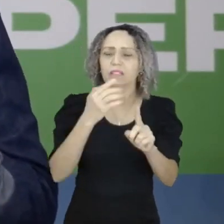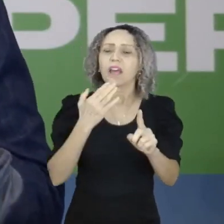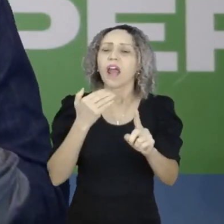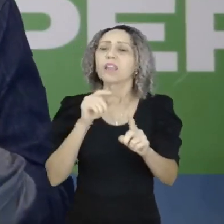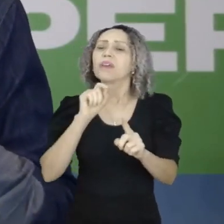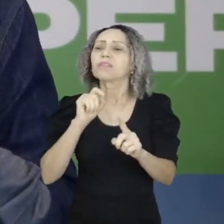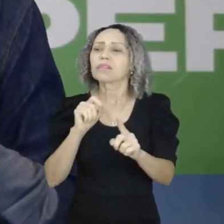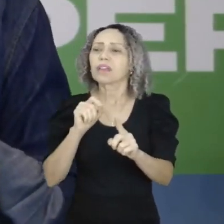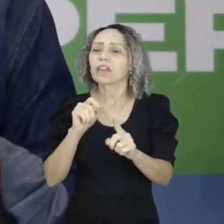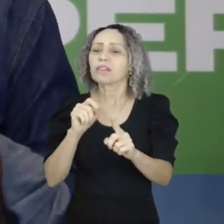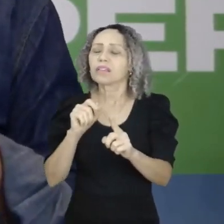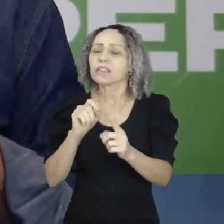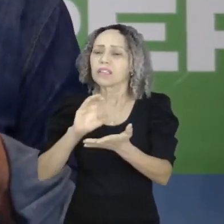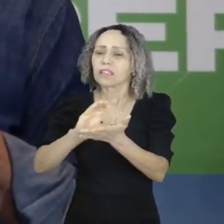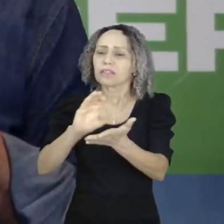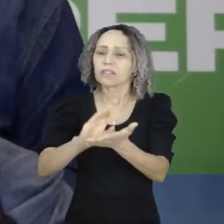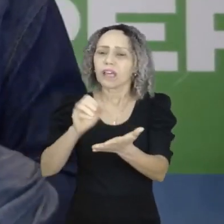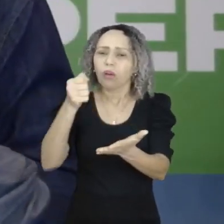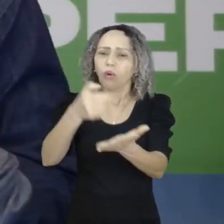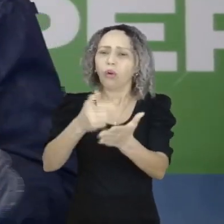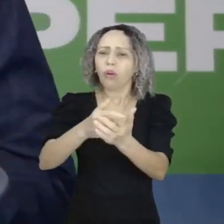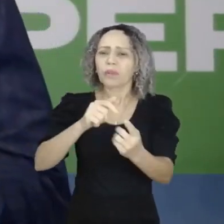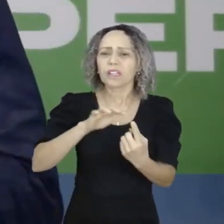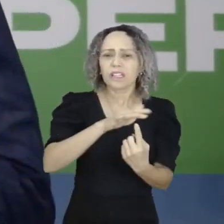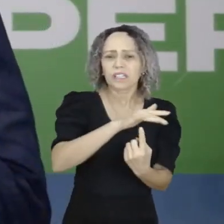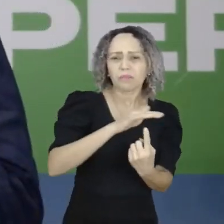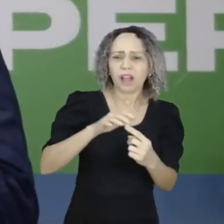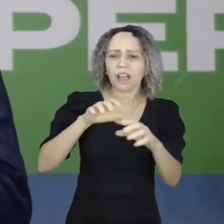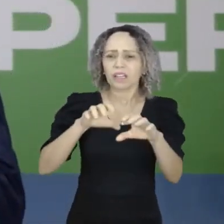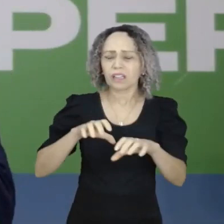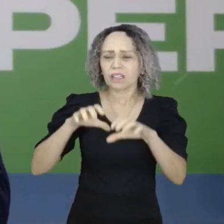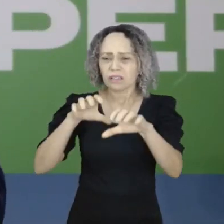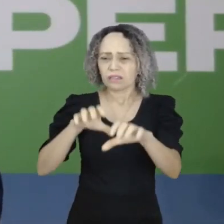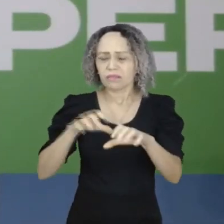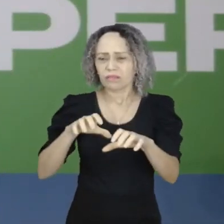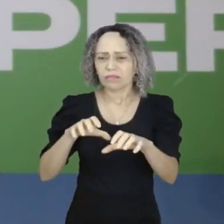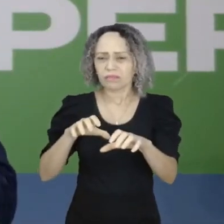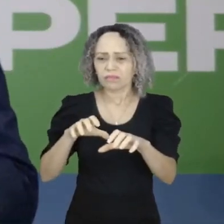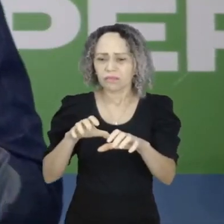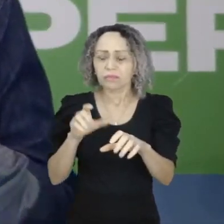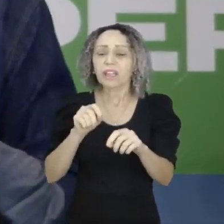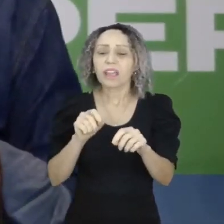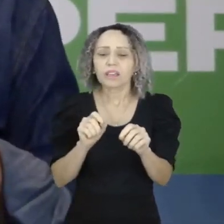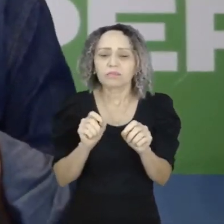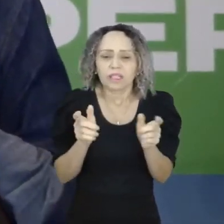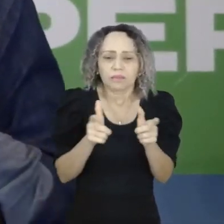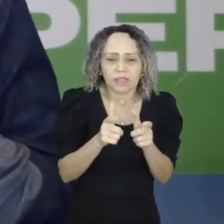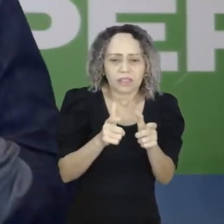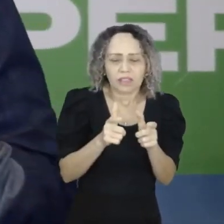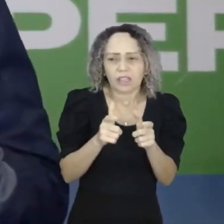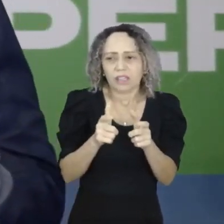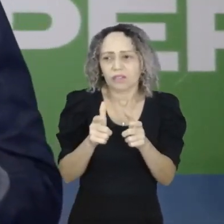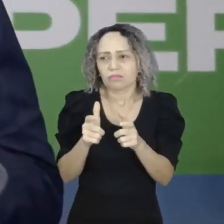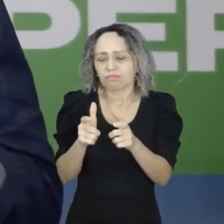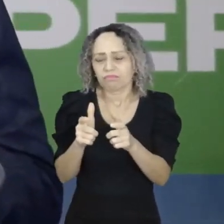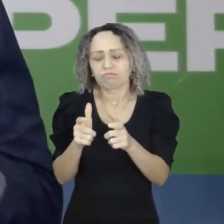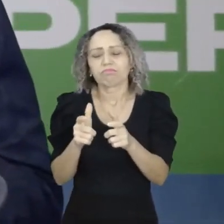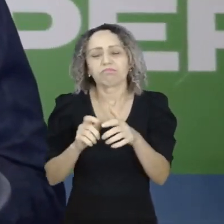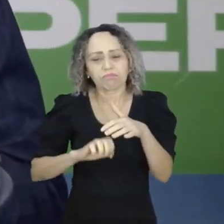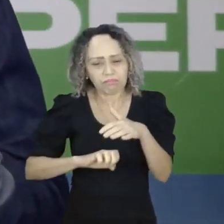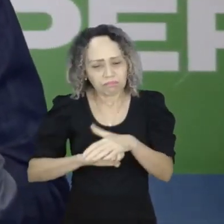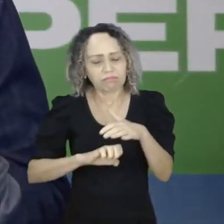a compra de máquinas e implementos agrícolas para pequenos e médios produtores. Naquele ano, foi